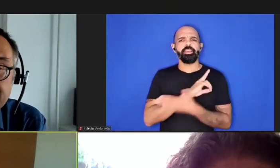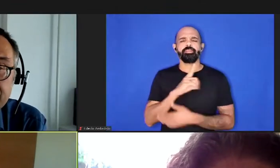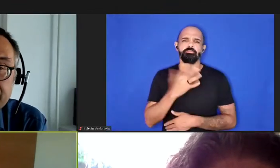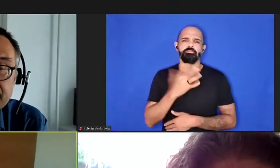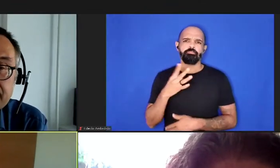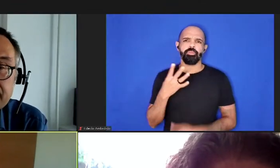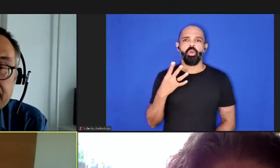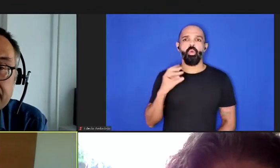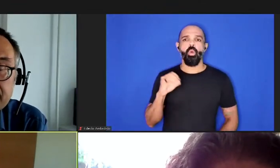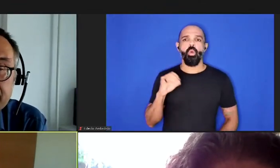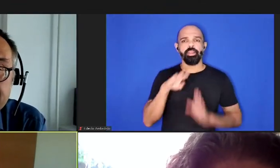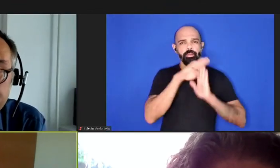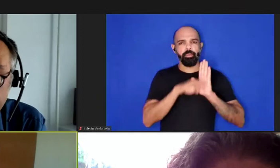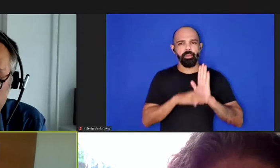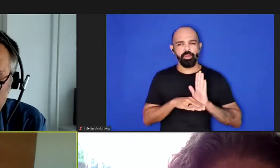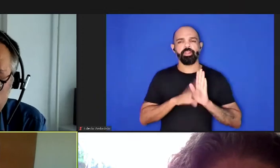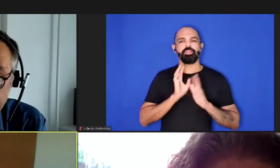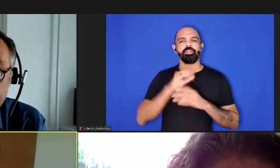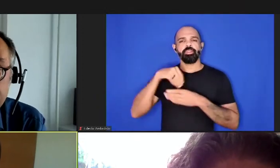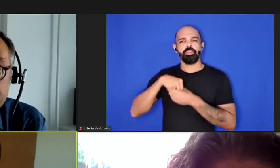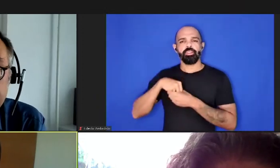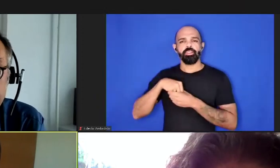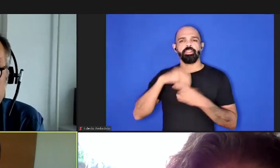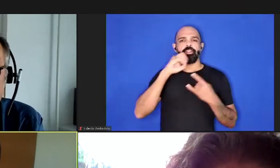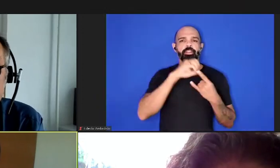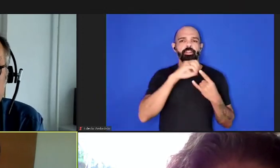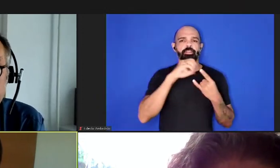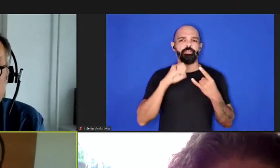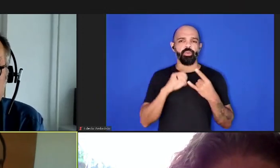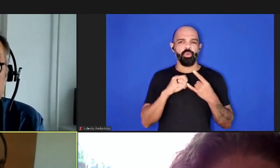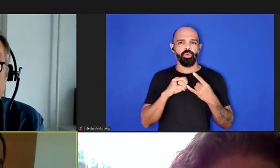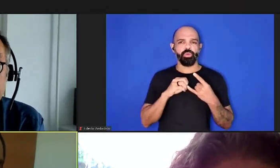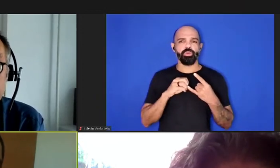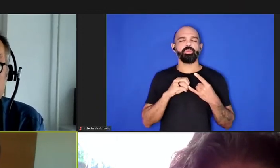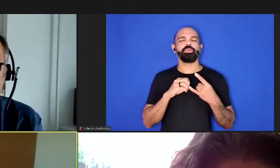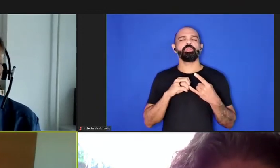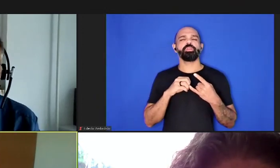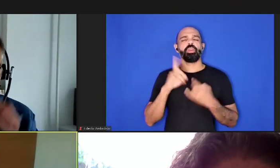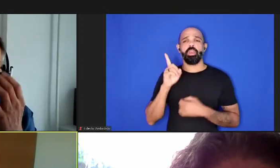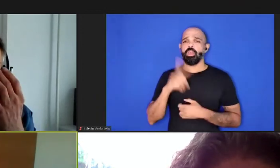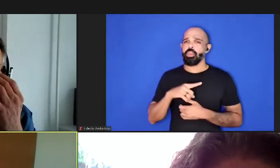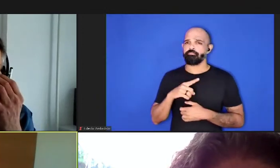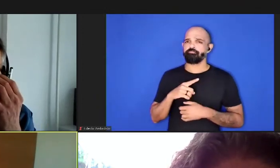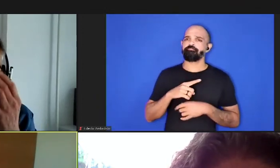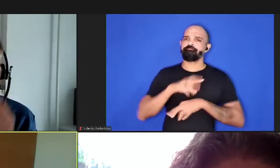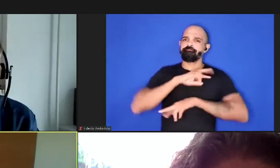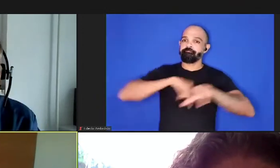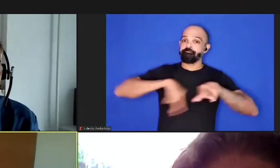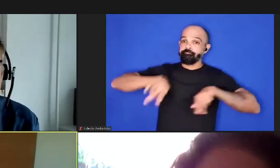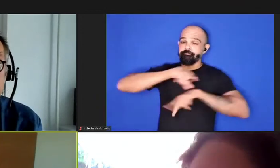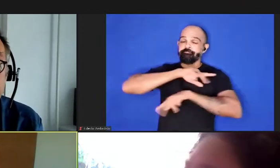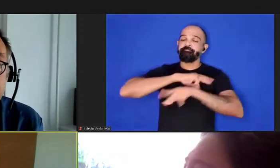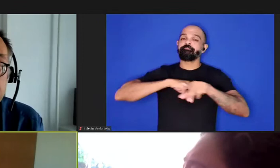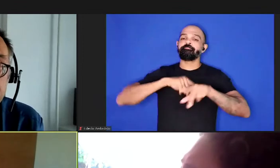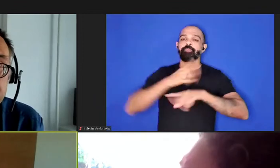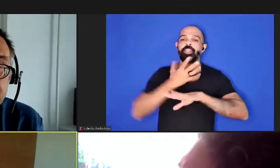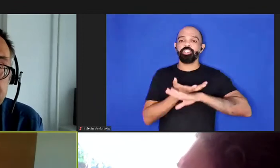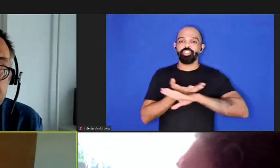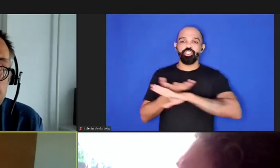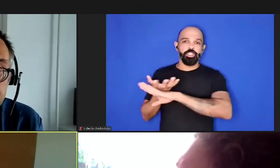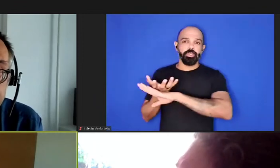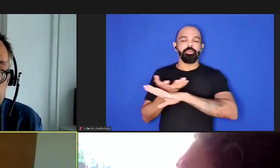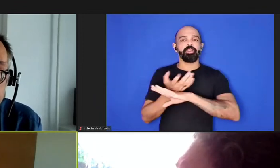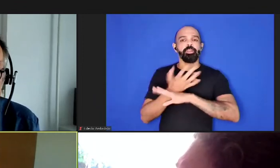na Fiocruz, uma instituição multidisciplinar, pessoas trabalhando com